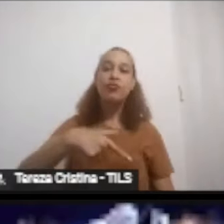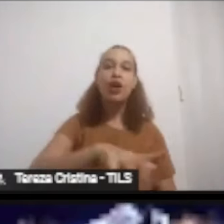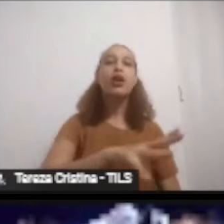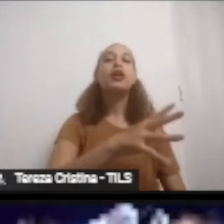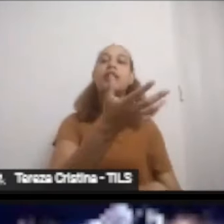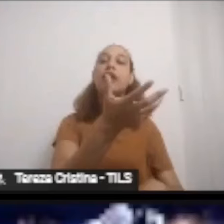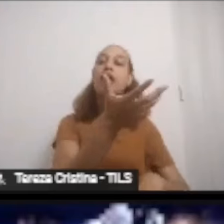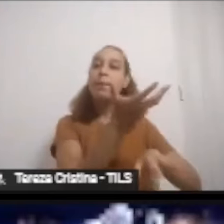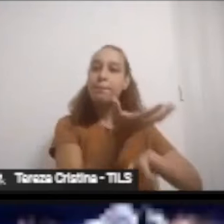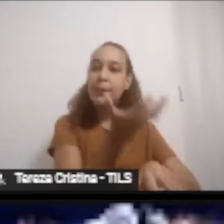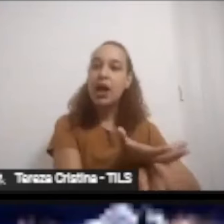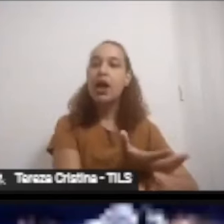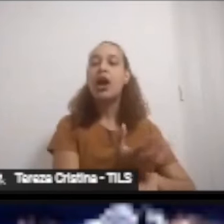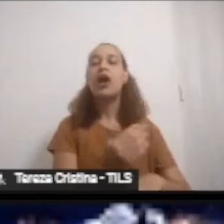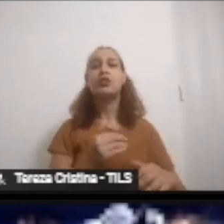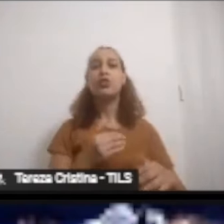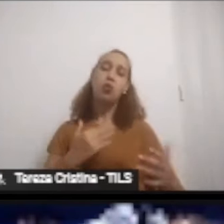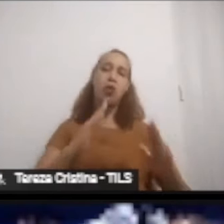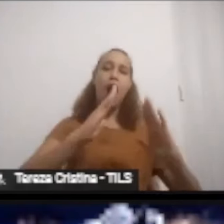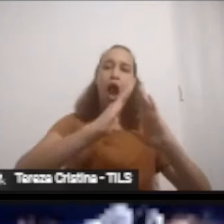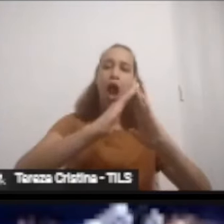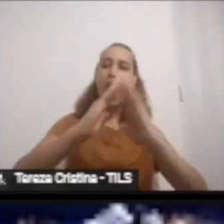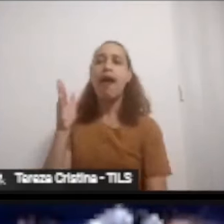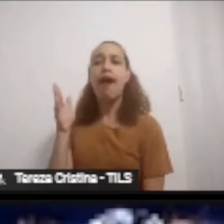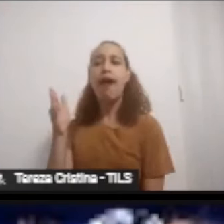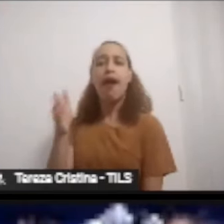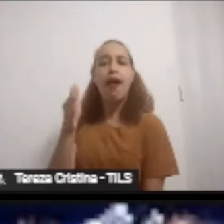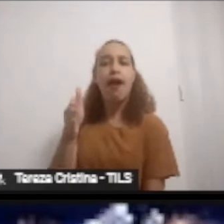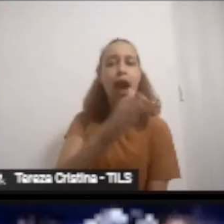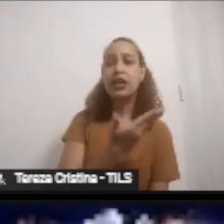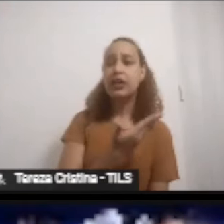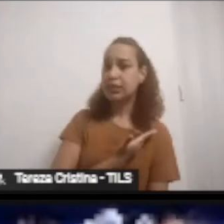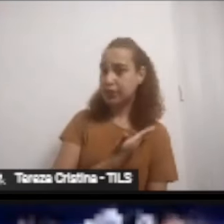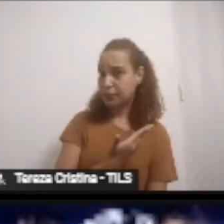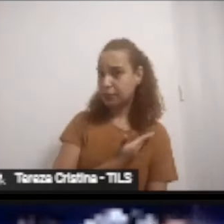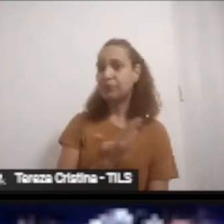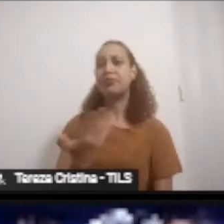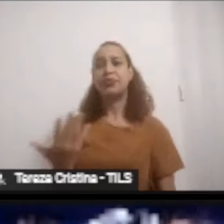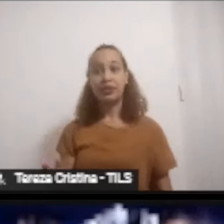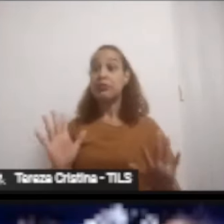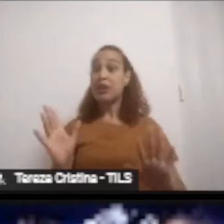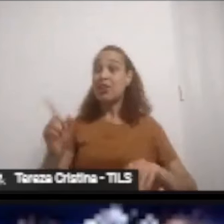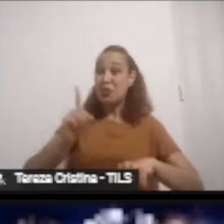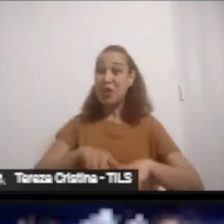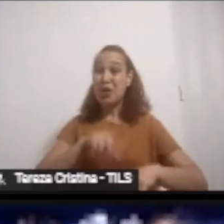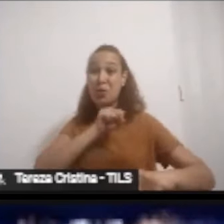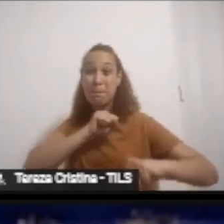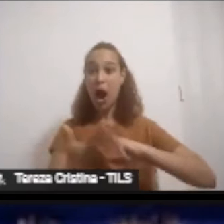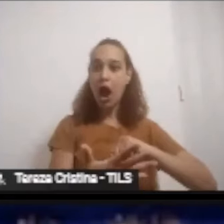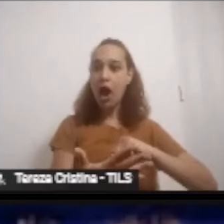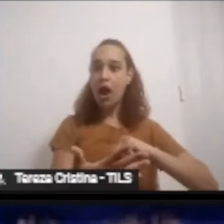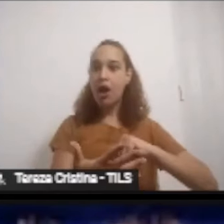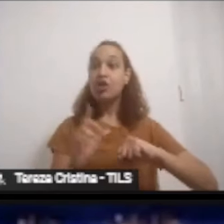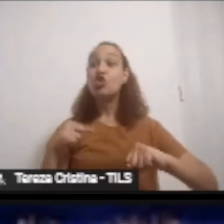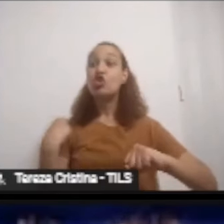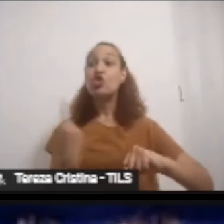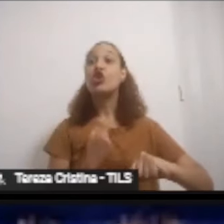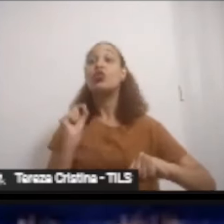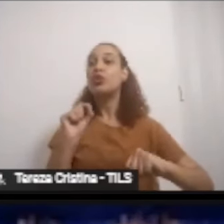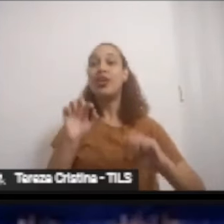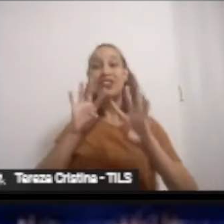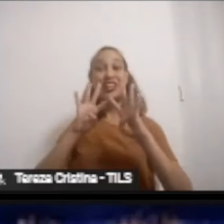dos colegas, então ela tem uma rede de proteção. E quando começou a pandemia, nós todos estávamos em